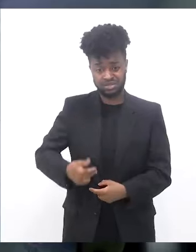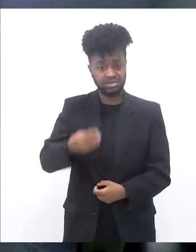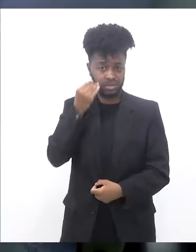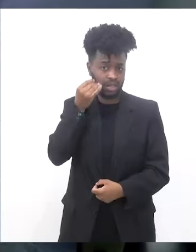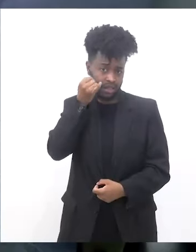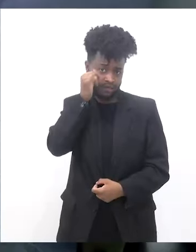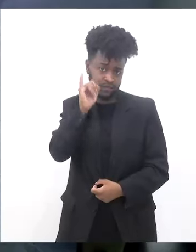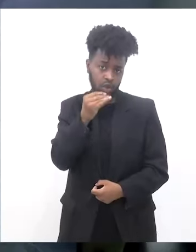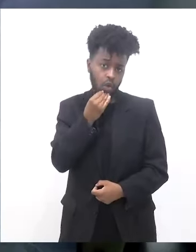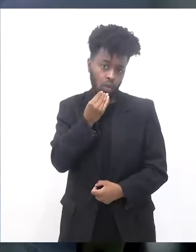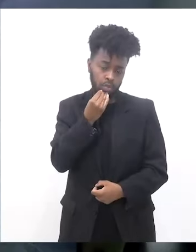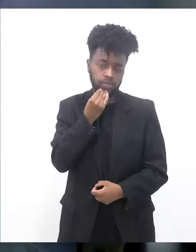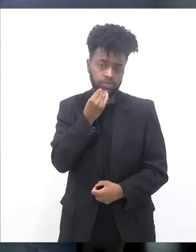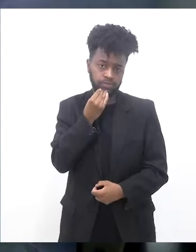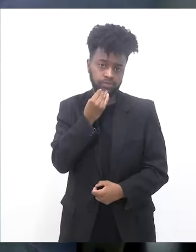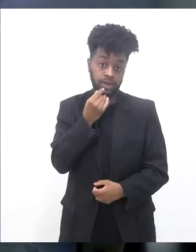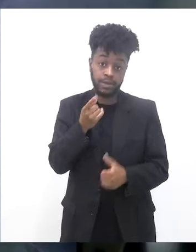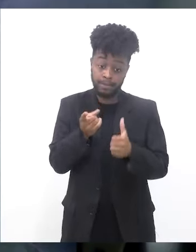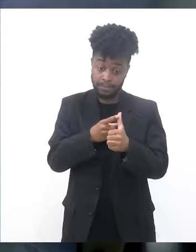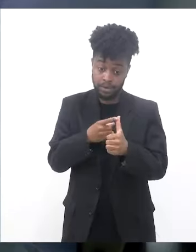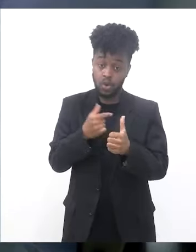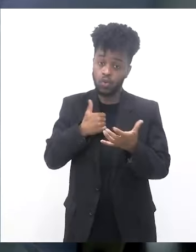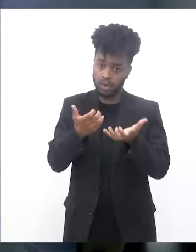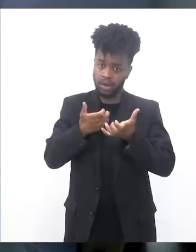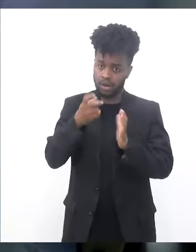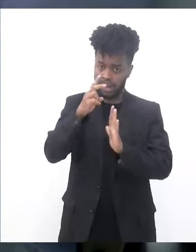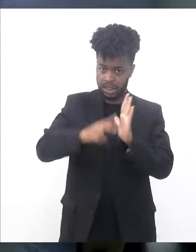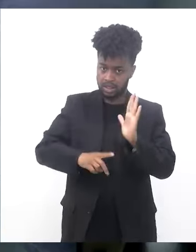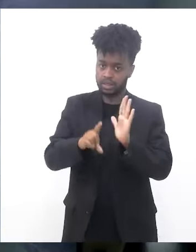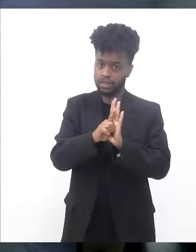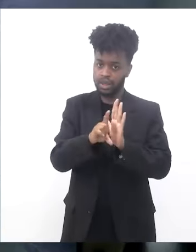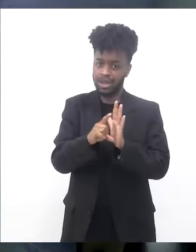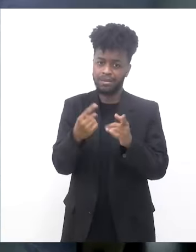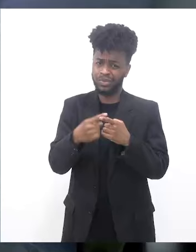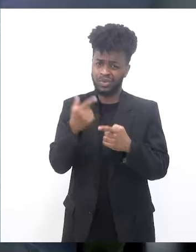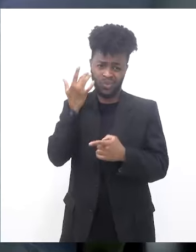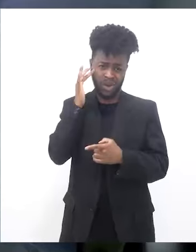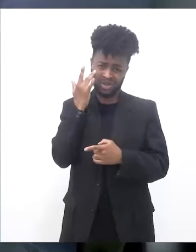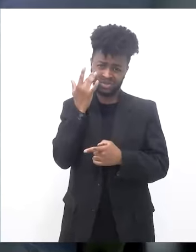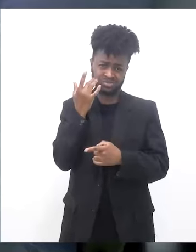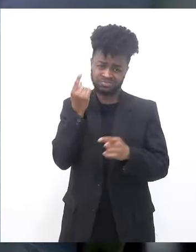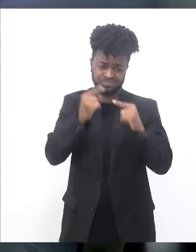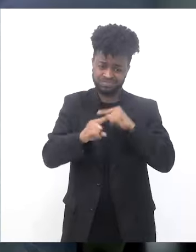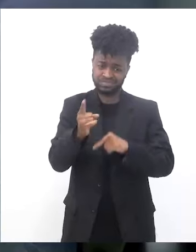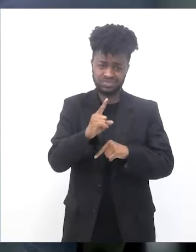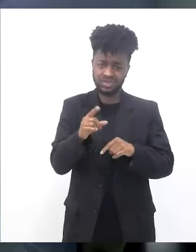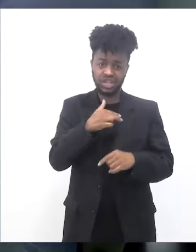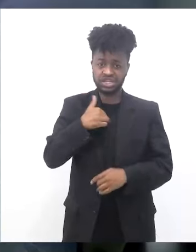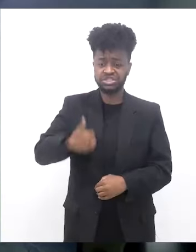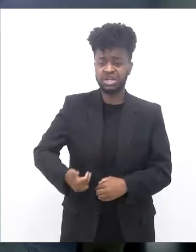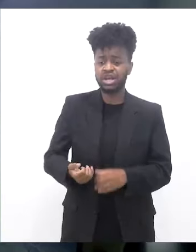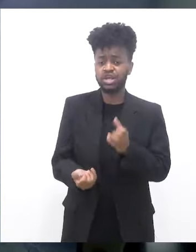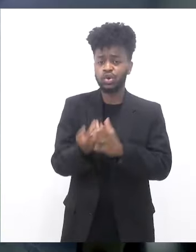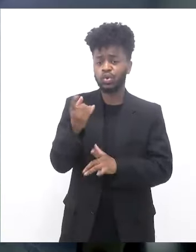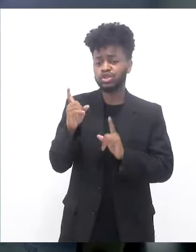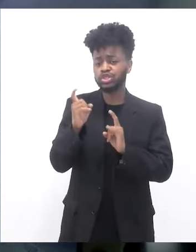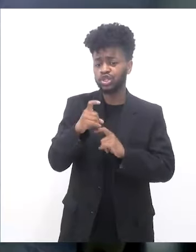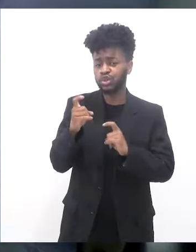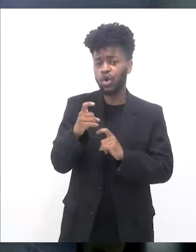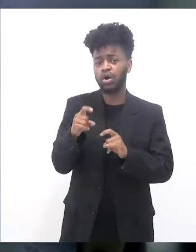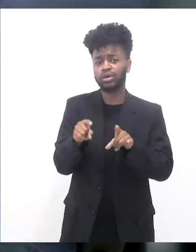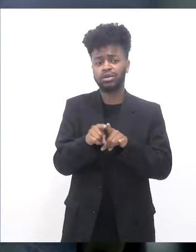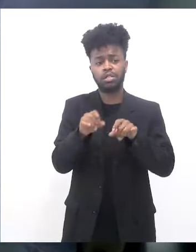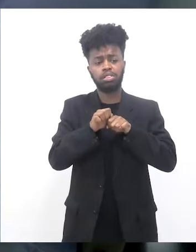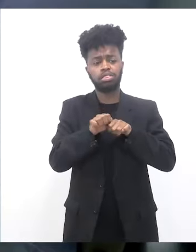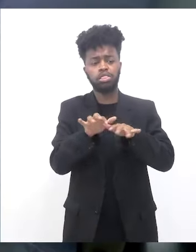ela tenta evitar, obviamente... Primeiro, eu quero ler essa lei. Assim, eu acho pouco provável a China, fundando o TikTok